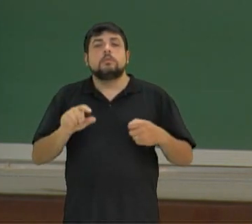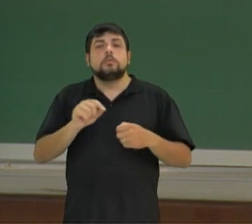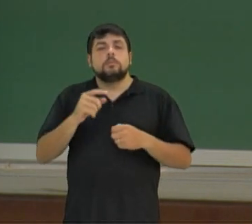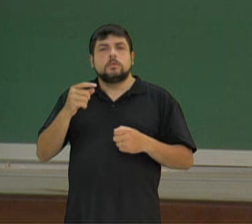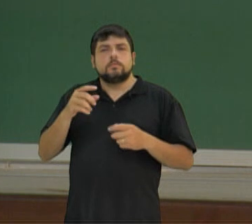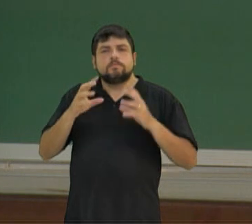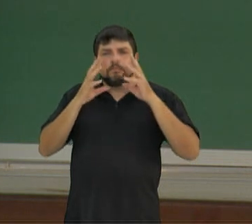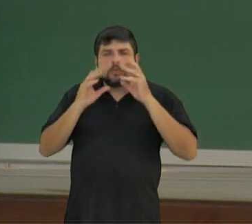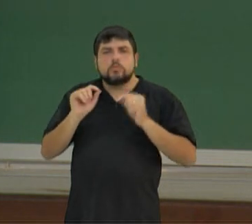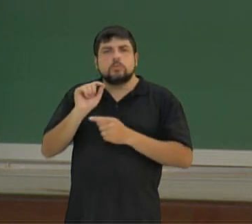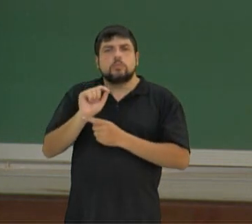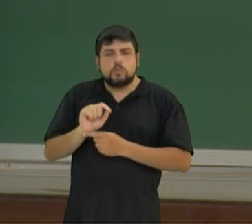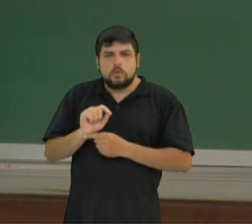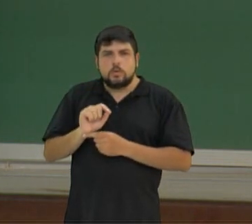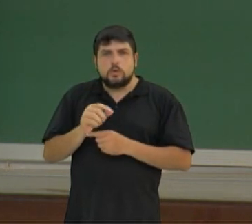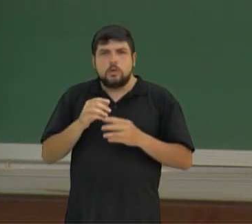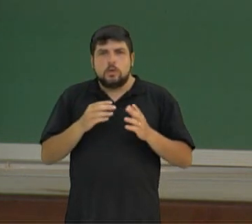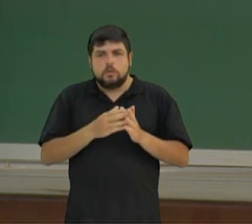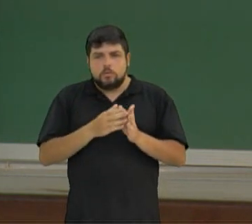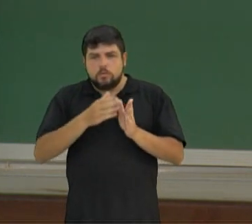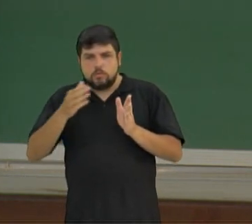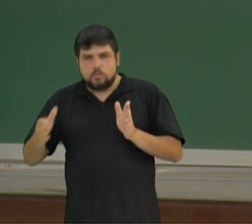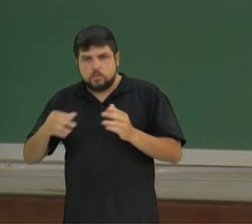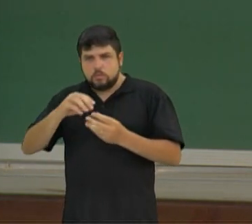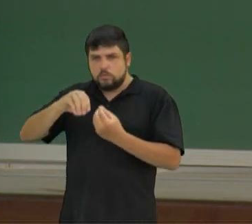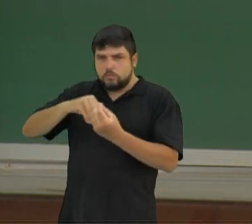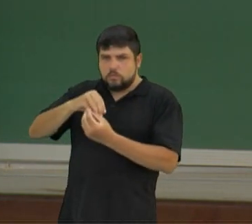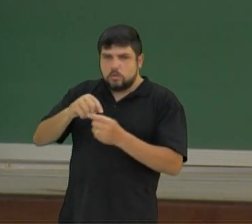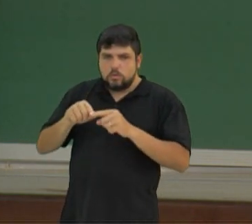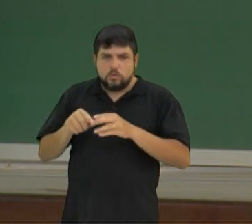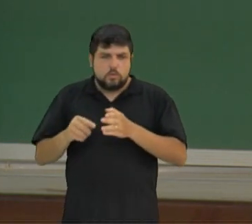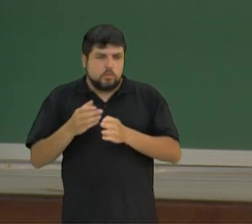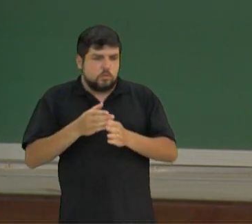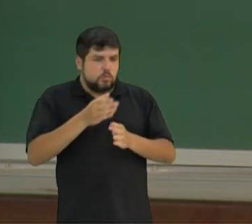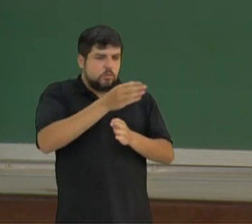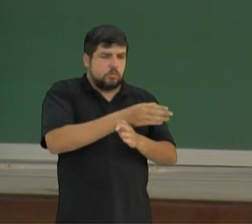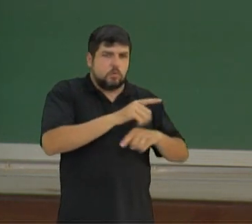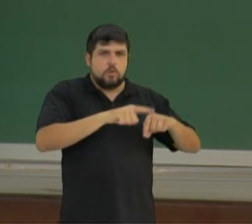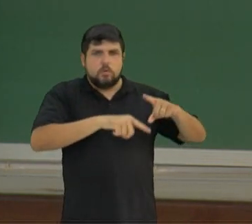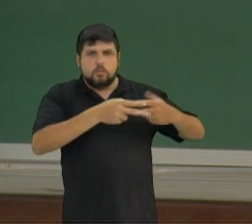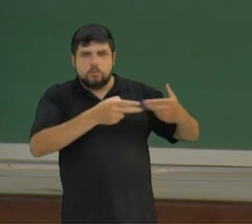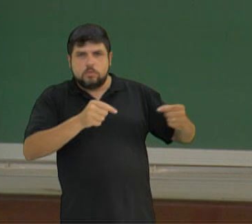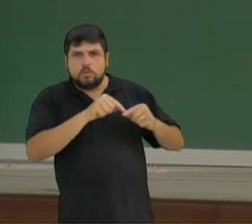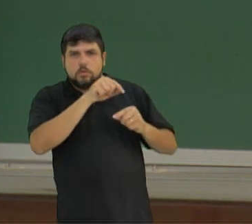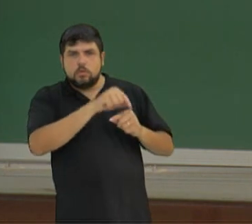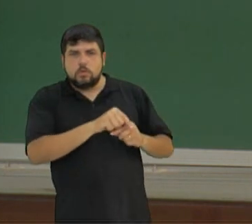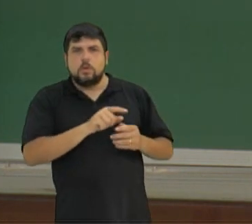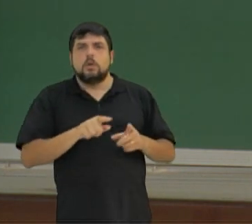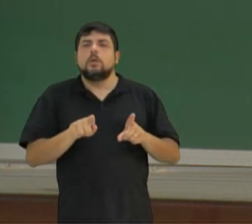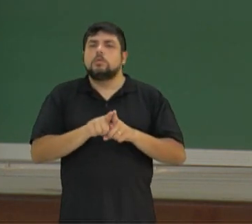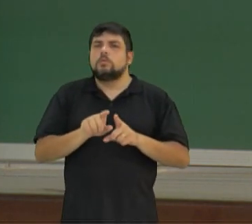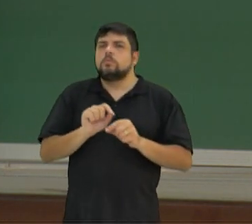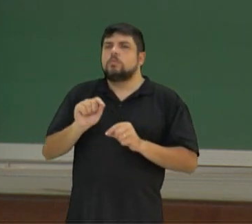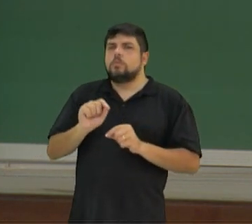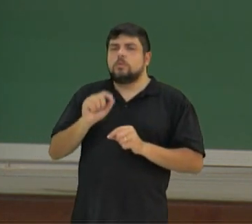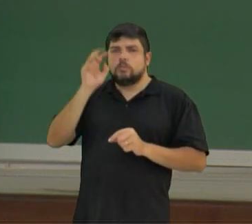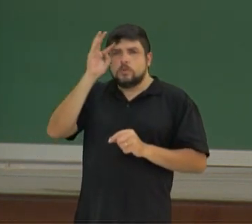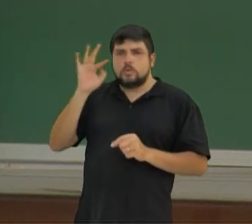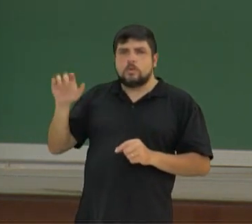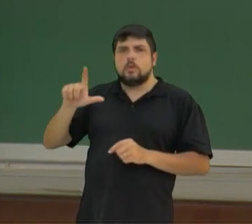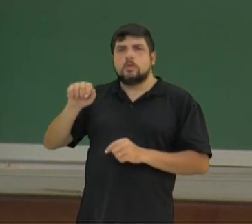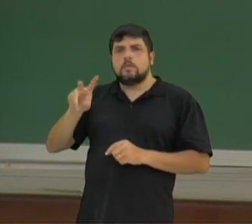que tudo que tem do lado dos reagentes deve ter também do lado dos produtos. Vem lá da ideia do Lavoisier, que nada se perde, nada